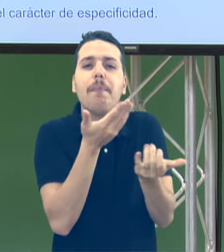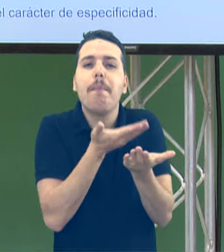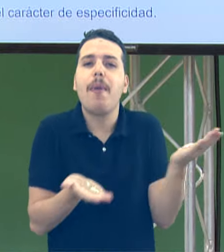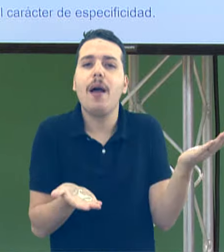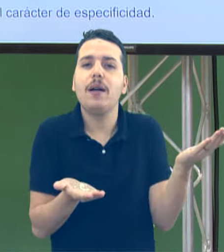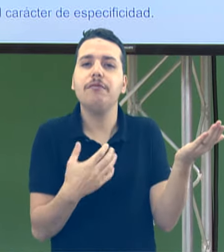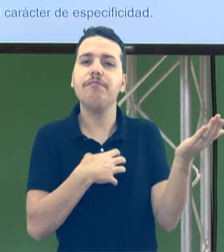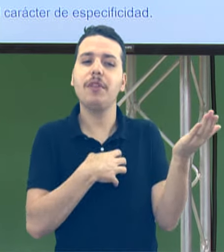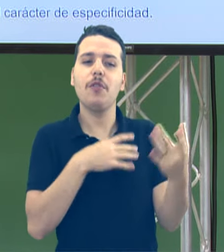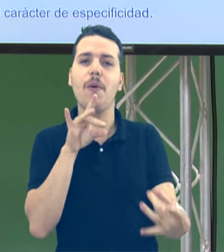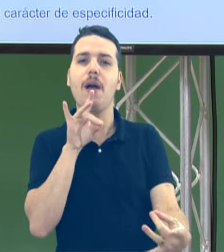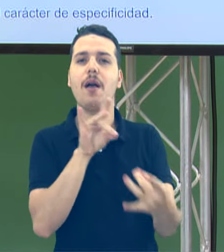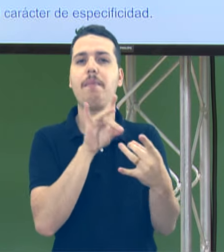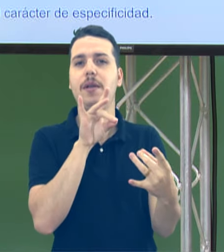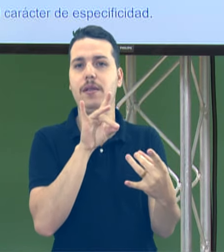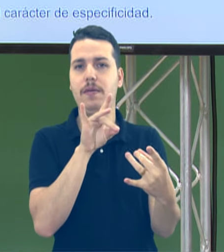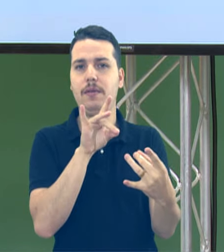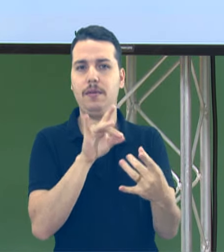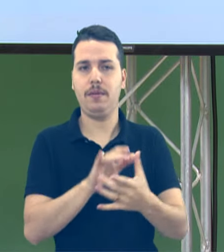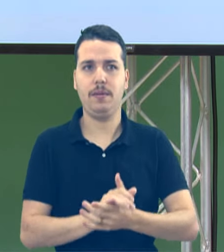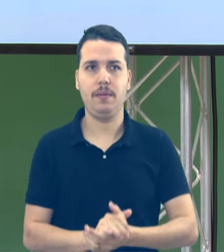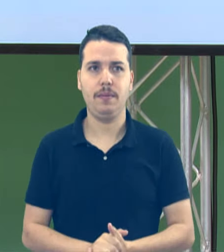especificidade. Ou seja,